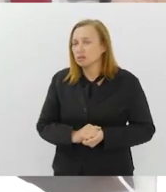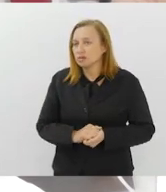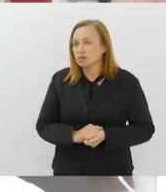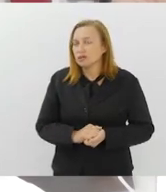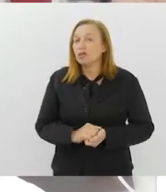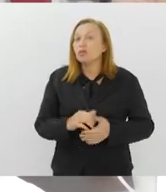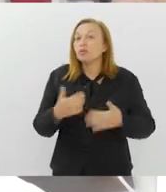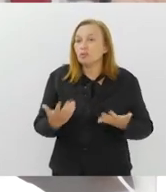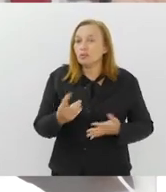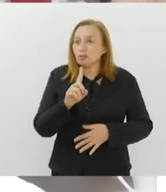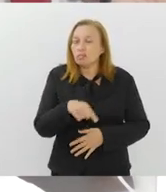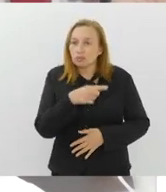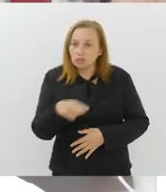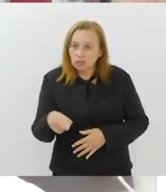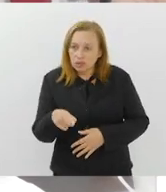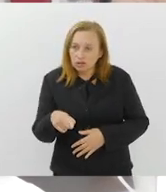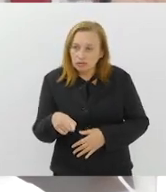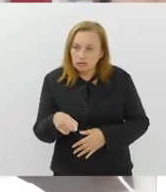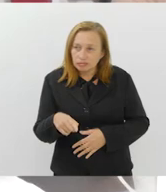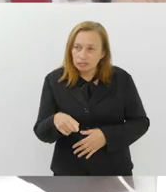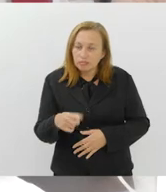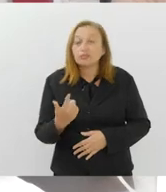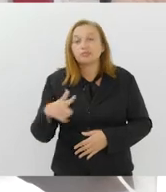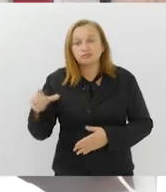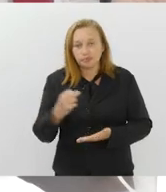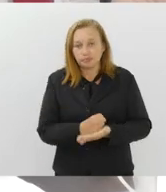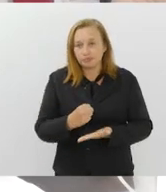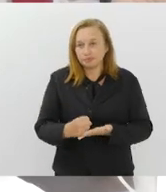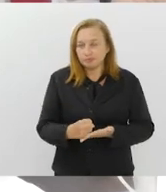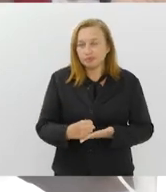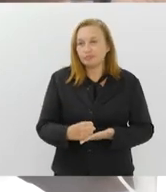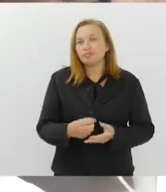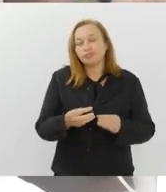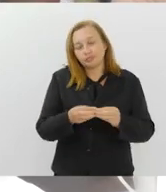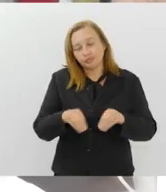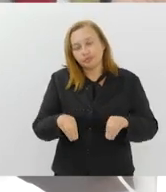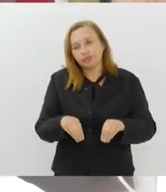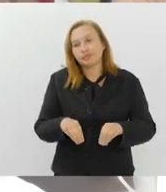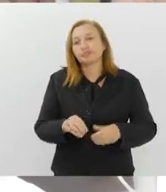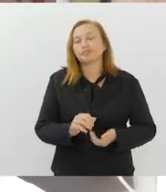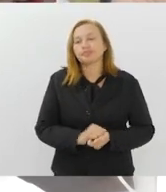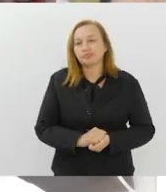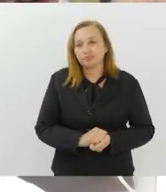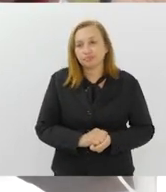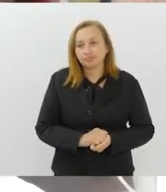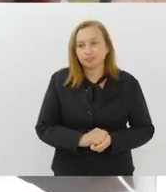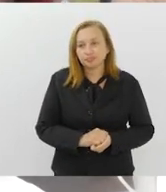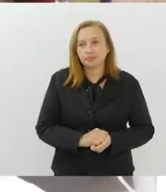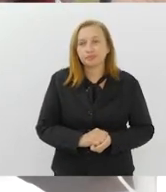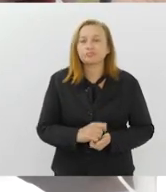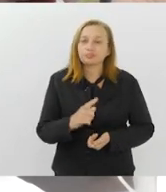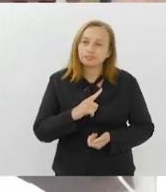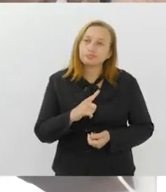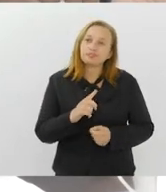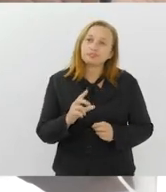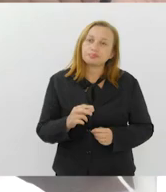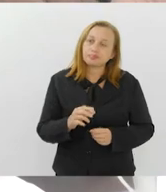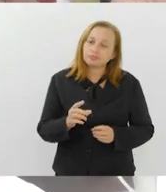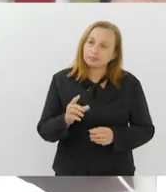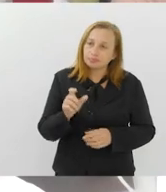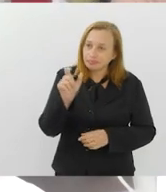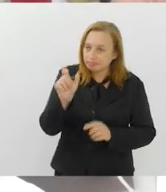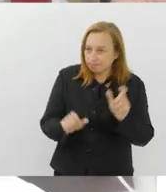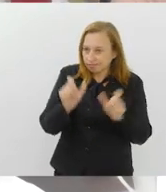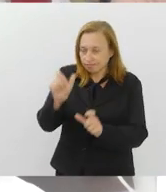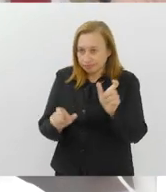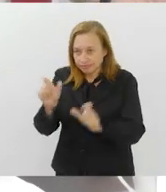massa, desse e de outros contratos, que atingiram na veia. Tanto que nós temos os casos,